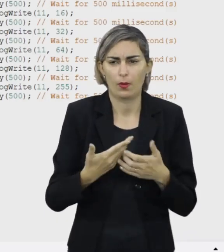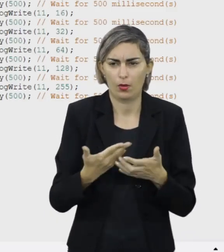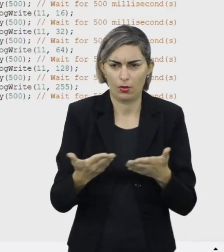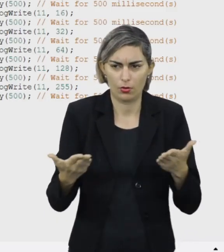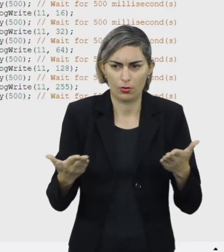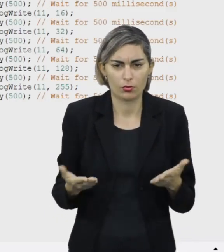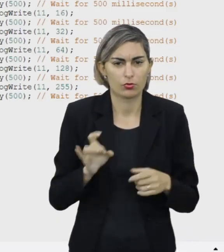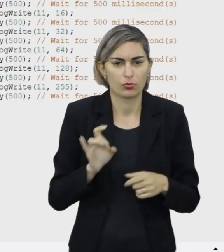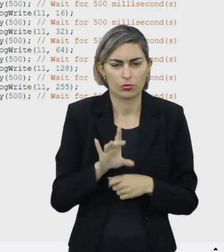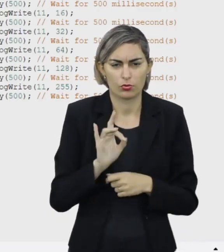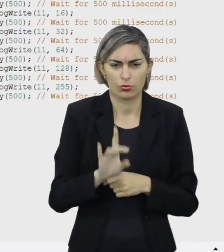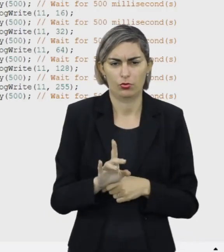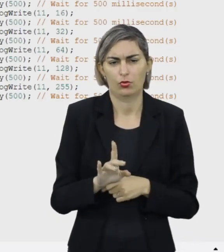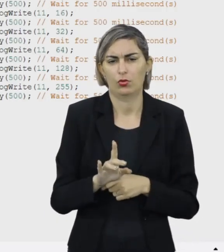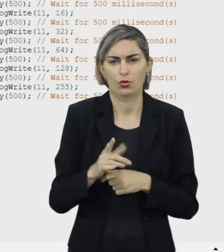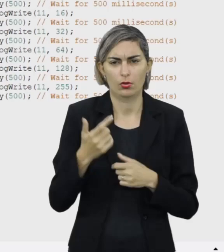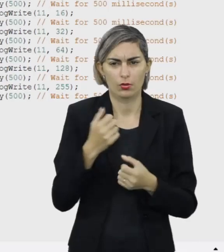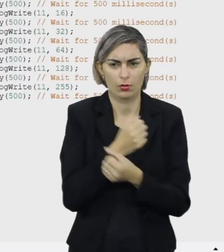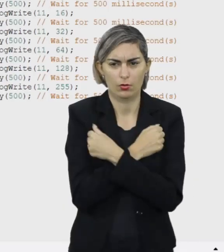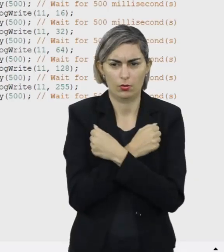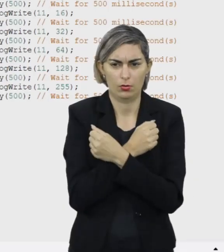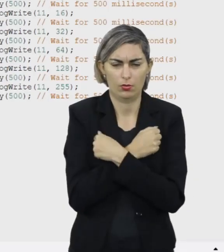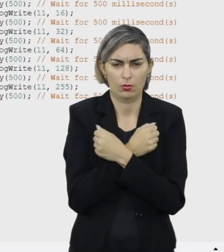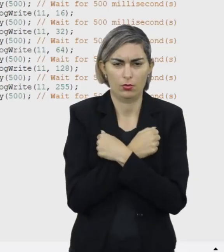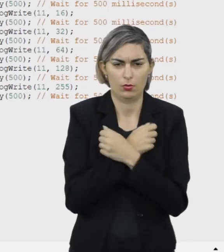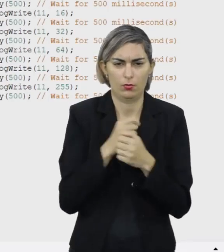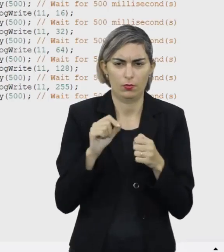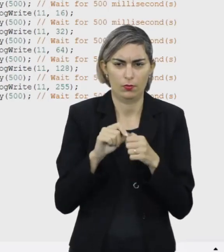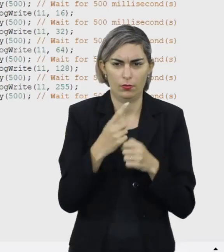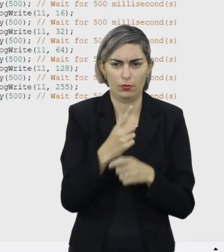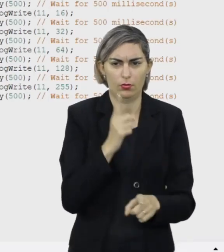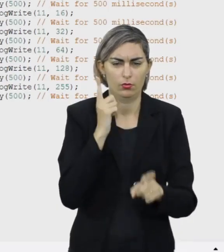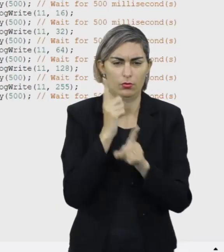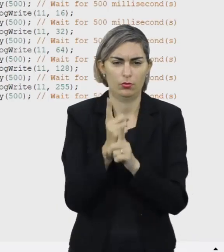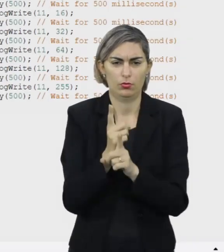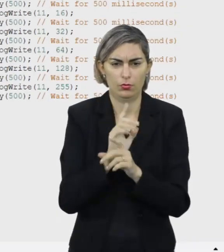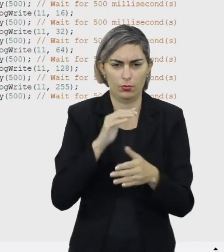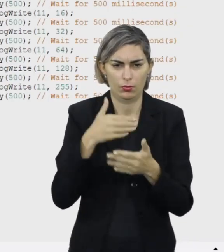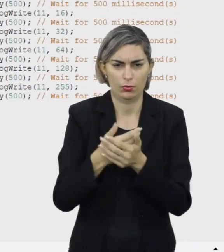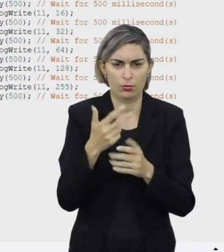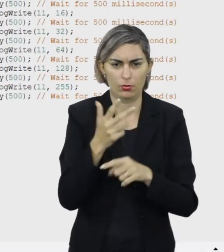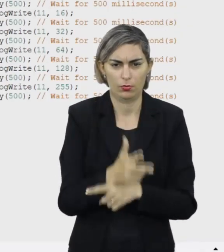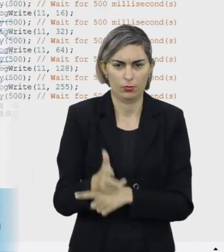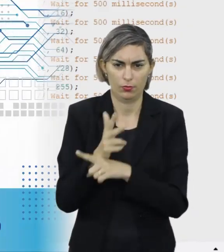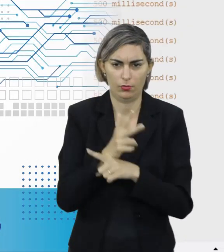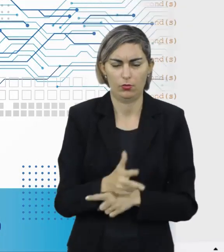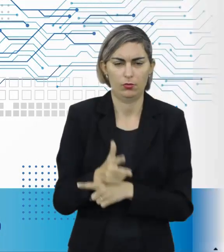só, então é isso, pessoal. Grande abraço para vocês e a gente se encontra no próximo vídeo.